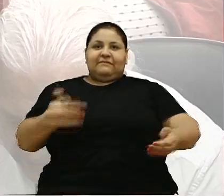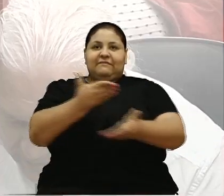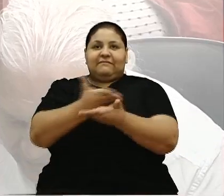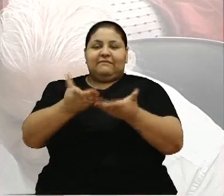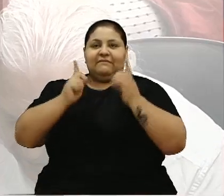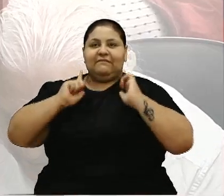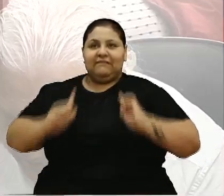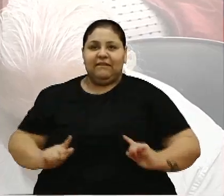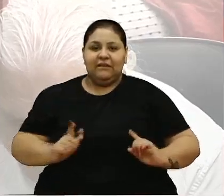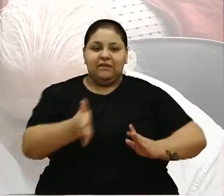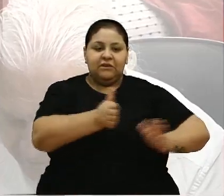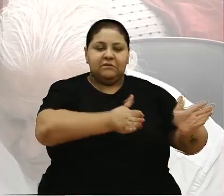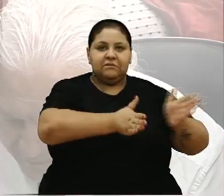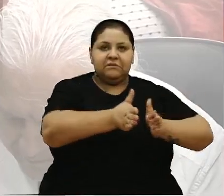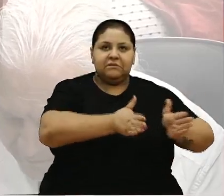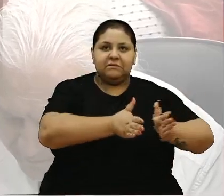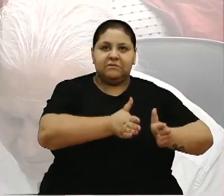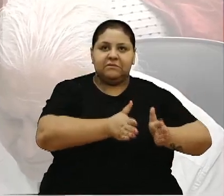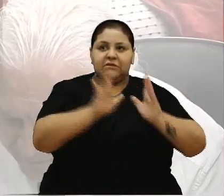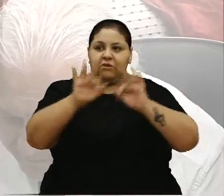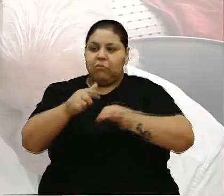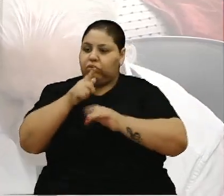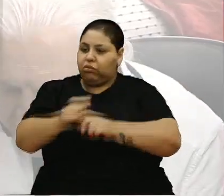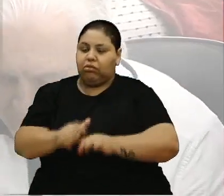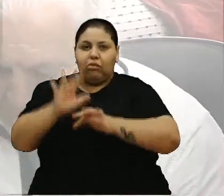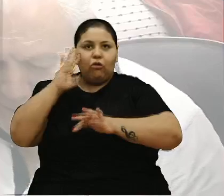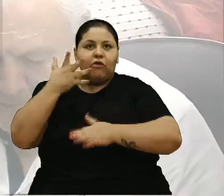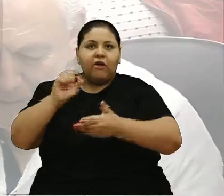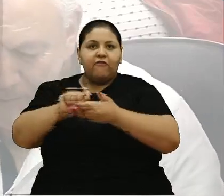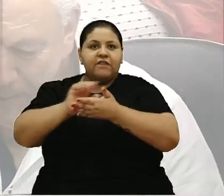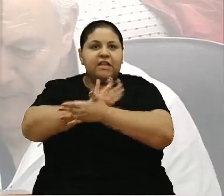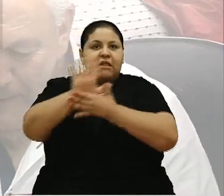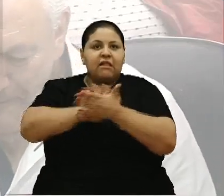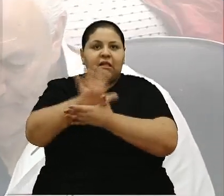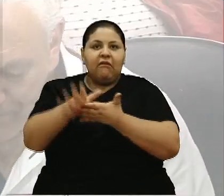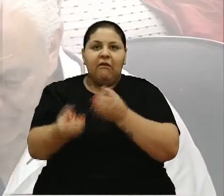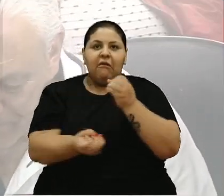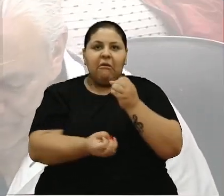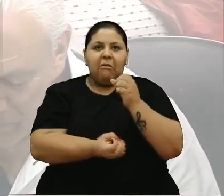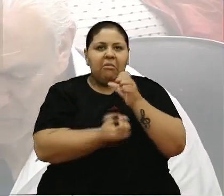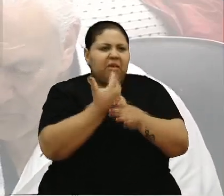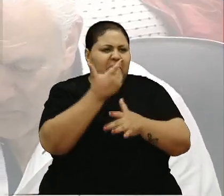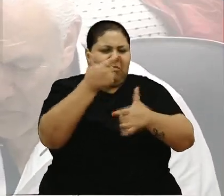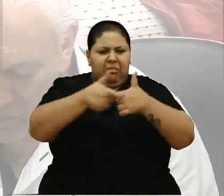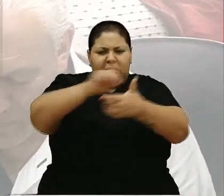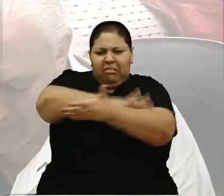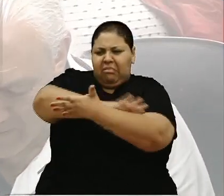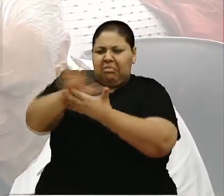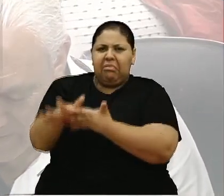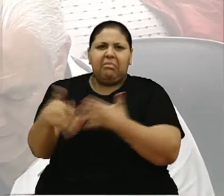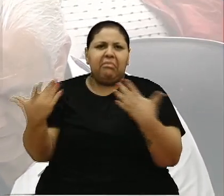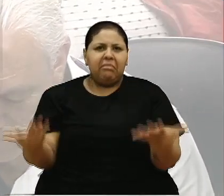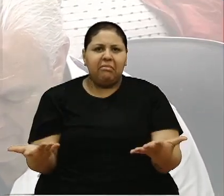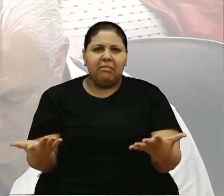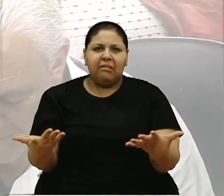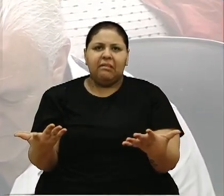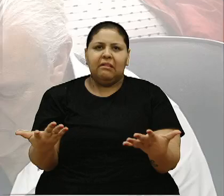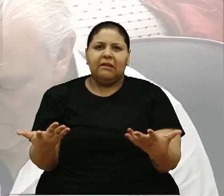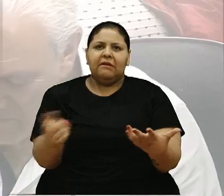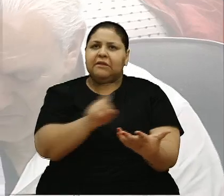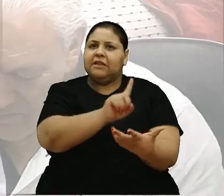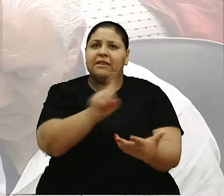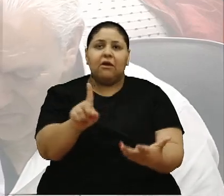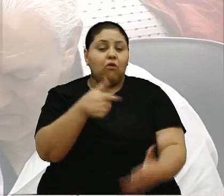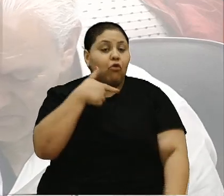na pandemia e terminou na enchente e a gente não consegue fazer mais nada. Cria um cenário catastrófico em cima disso. Não, a